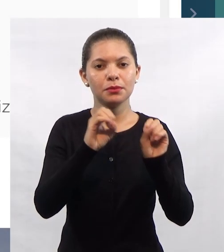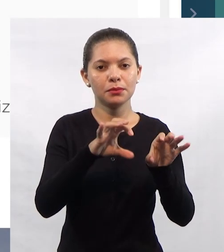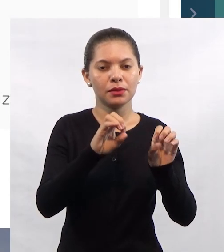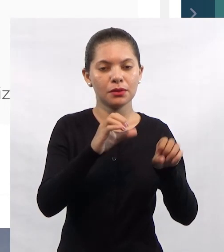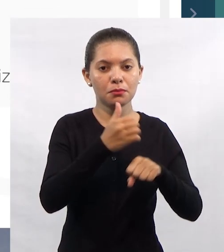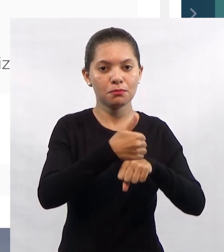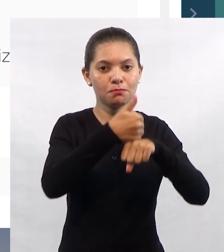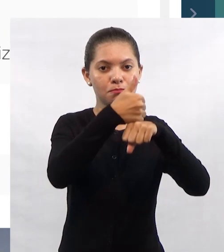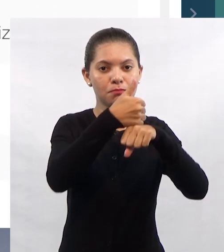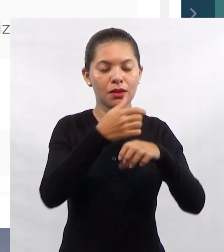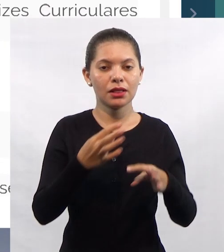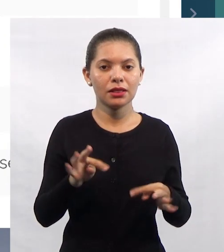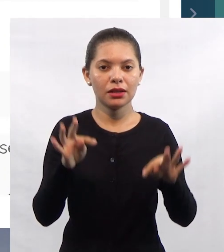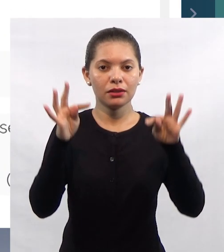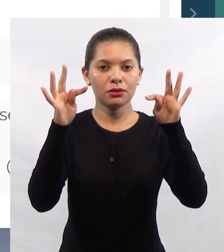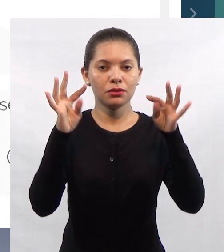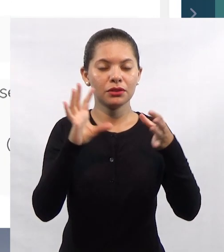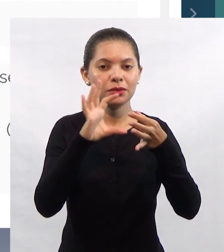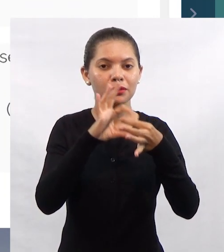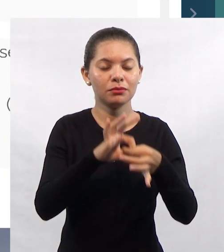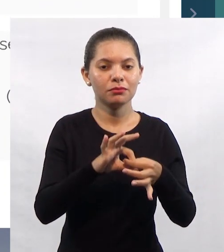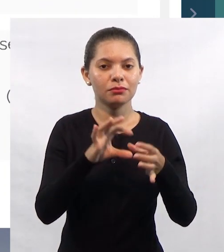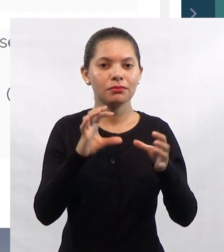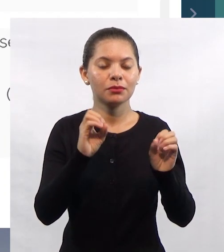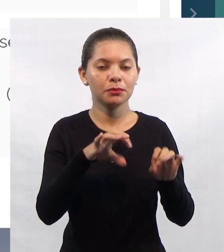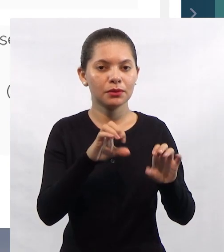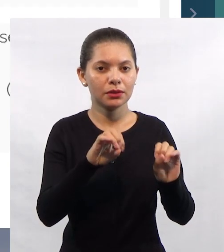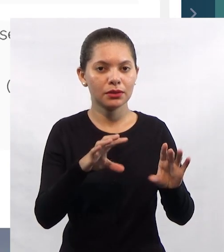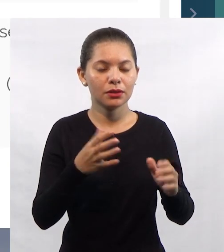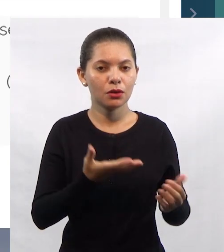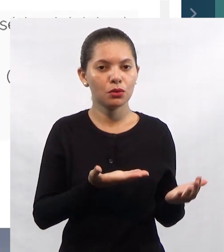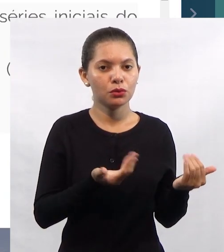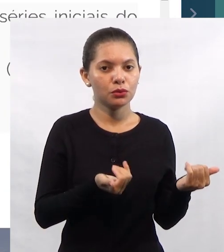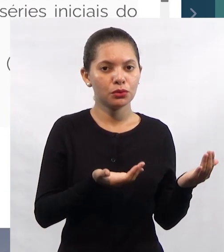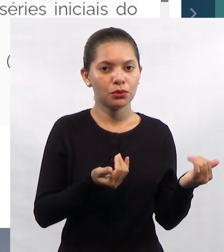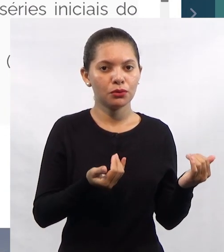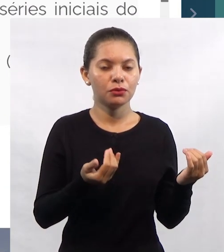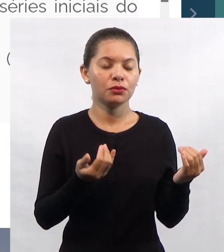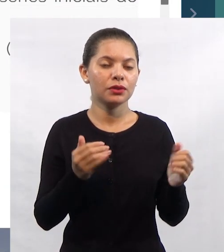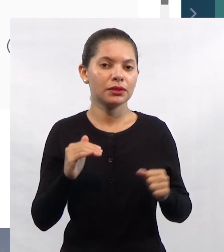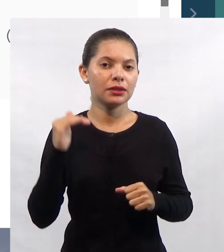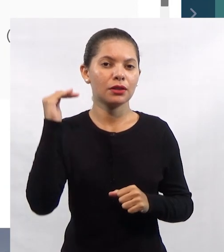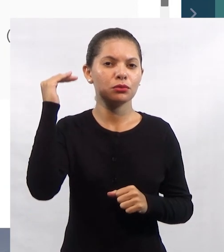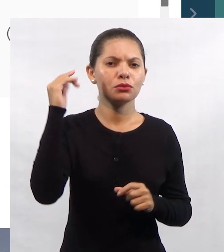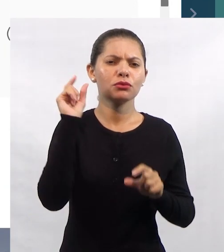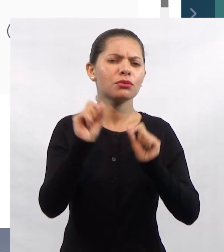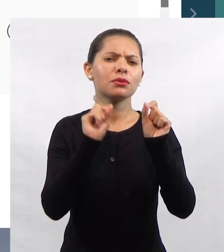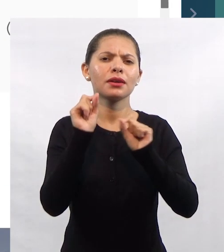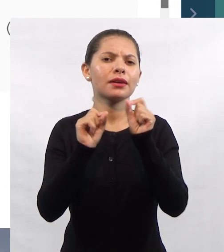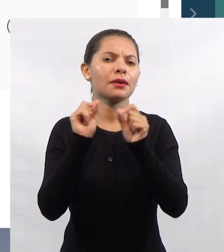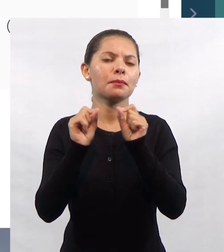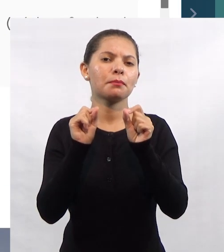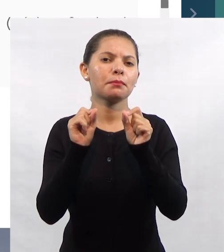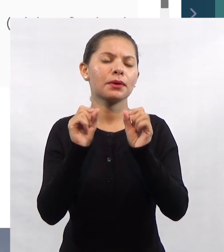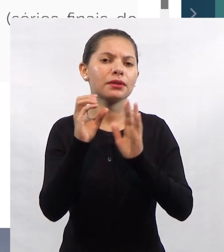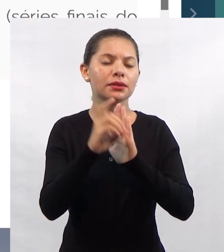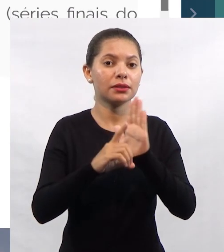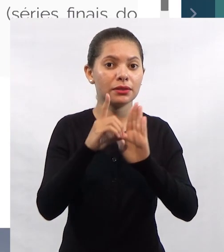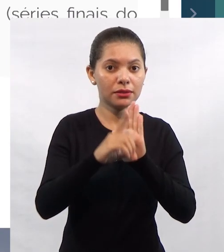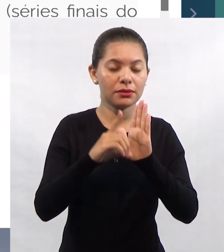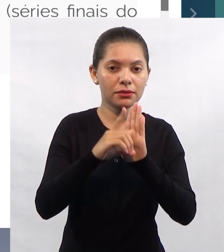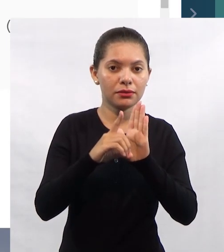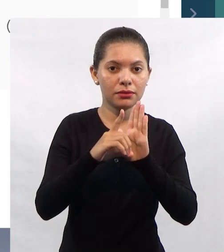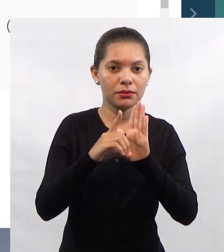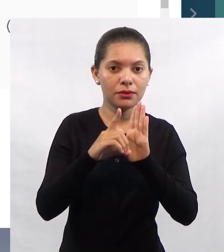que vão se conectar com a educação de jovens e adultos. O que mais essas diretrizes de 2021